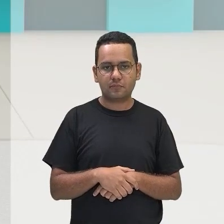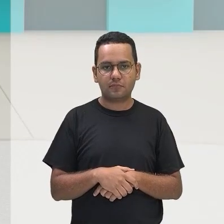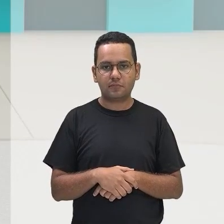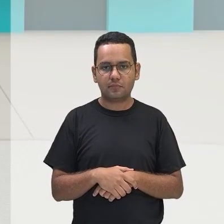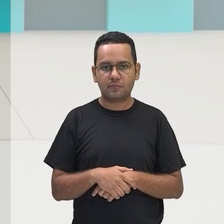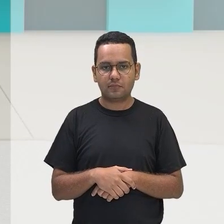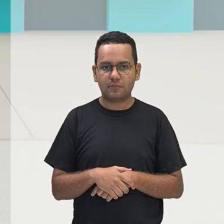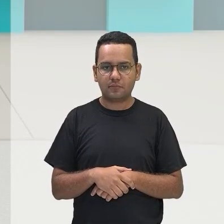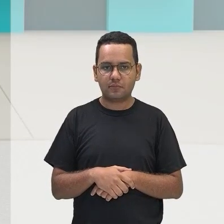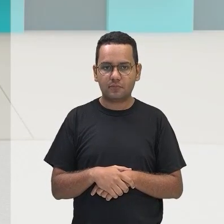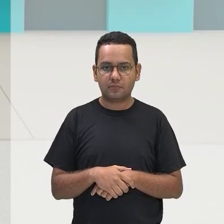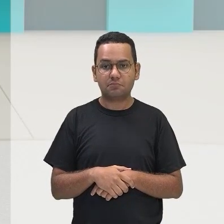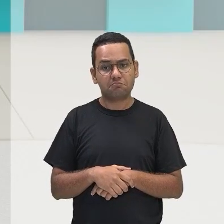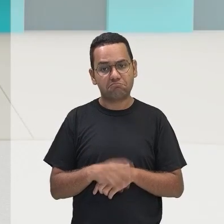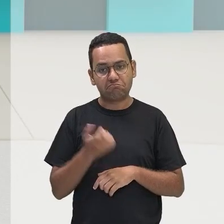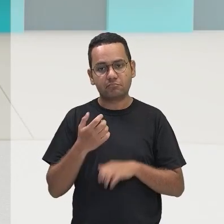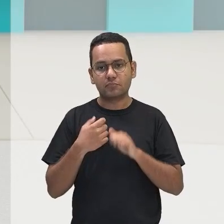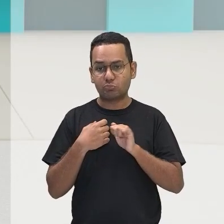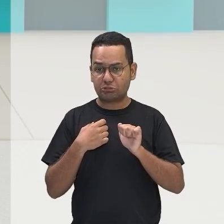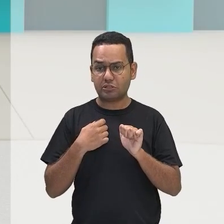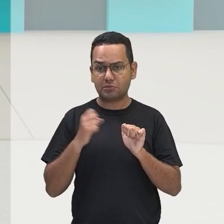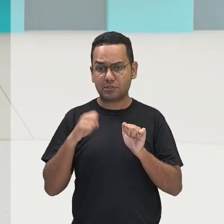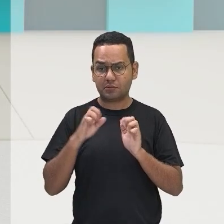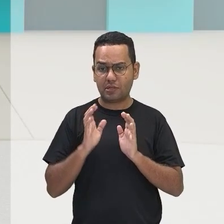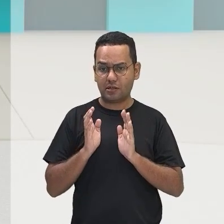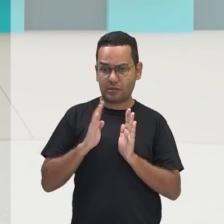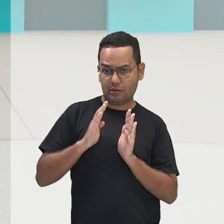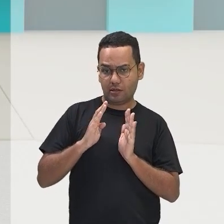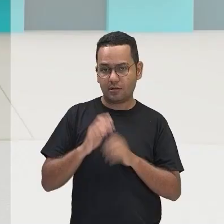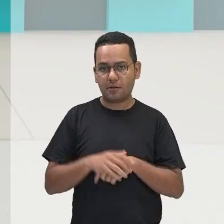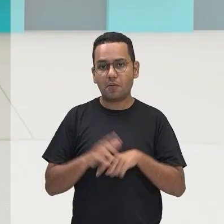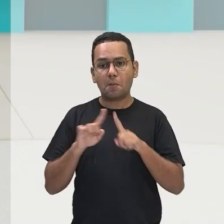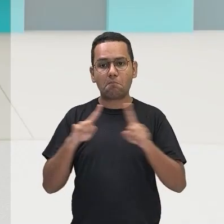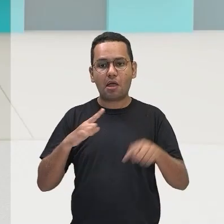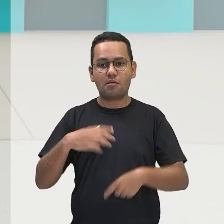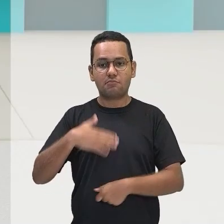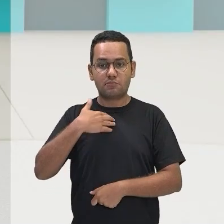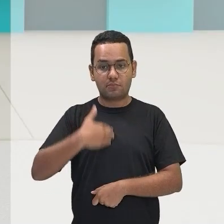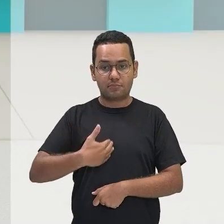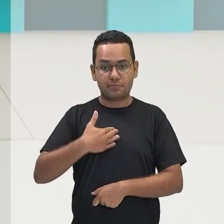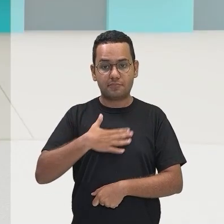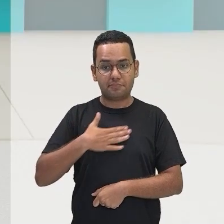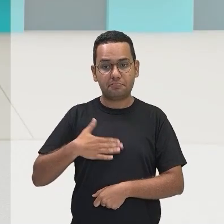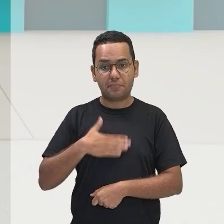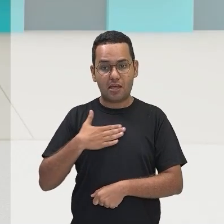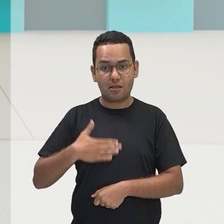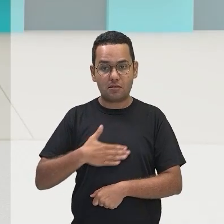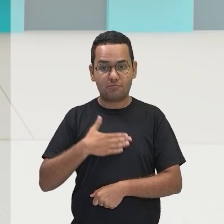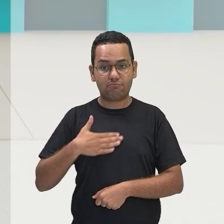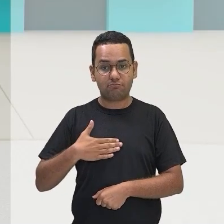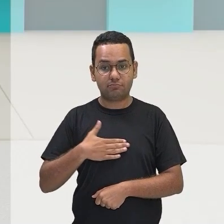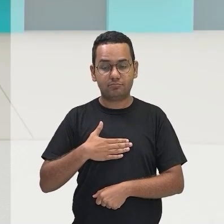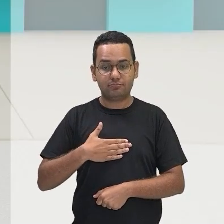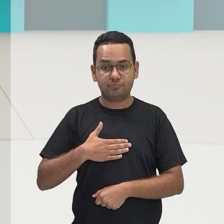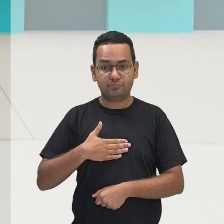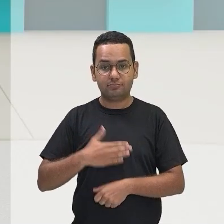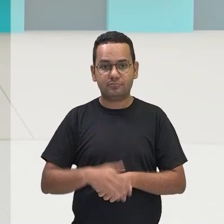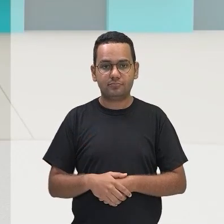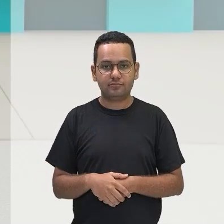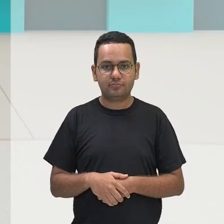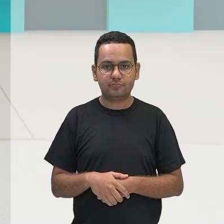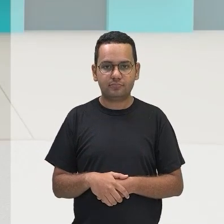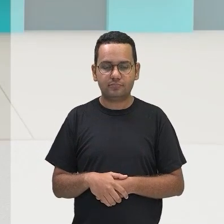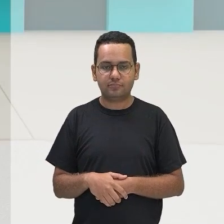Tem uma queda para o lado esquerdo, né? Mas ele fica no meio do peitoral. Você está vendo aí, ó? Bem no meio, embaixo aí,